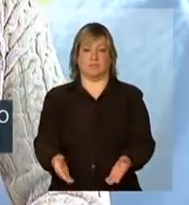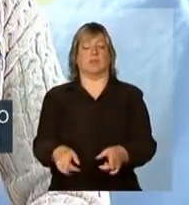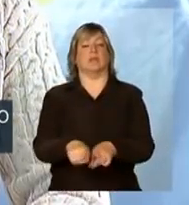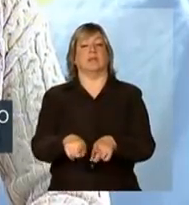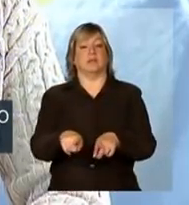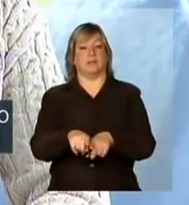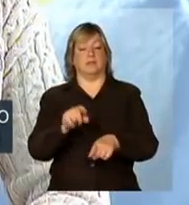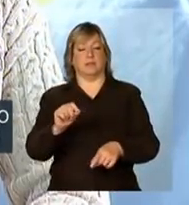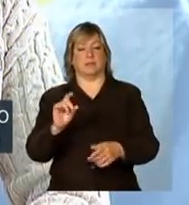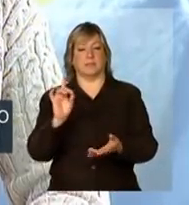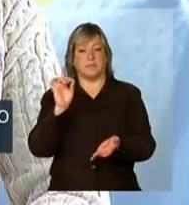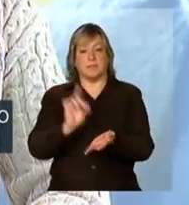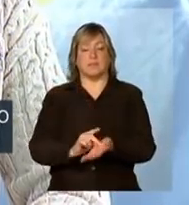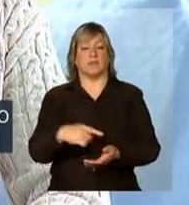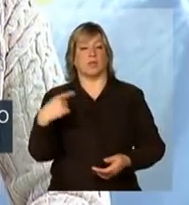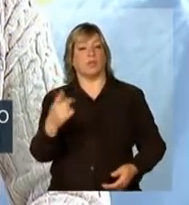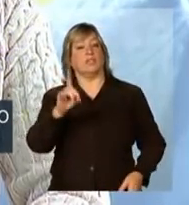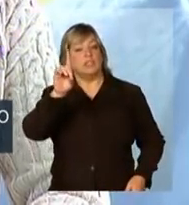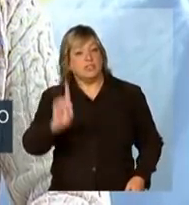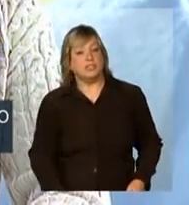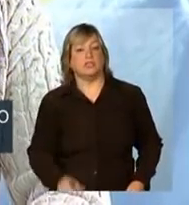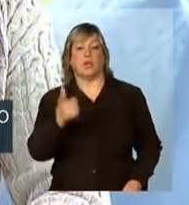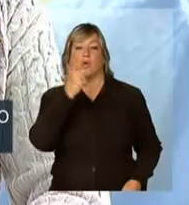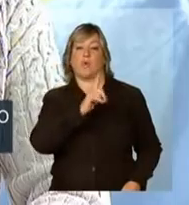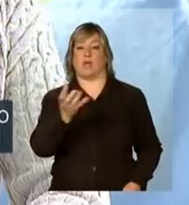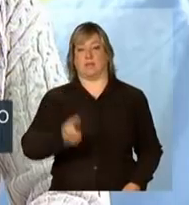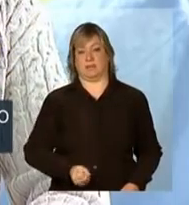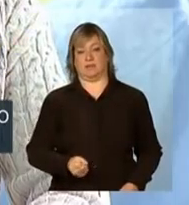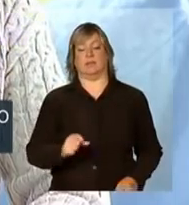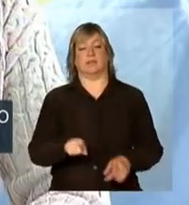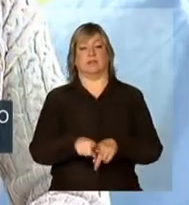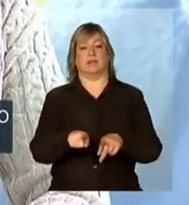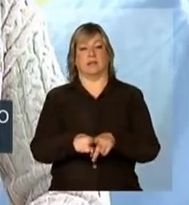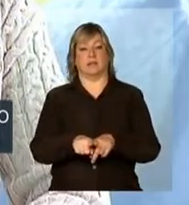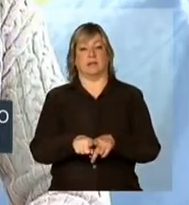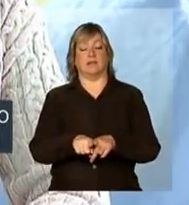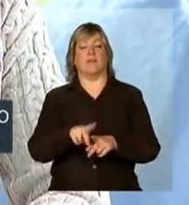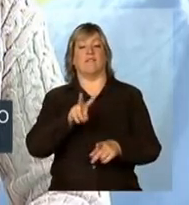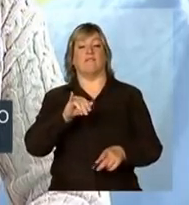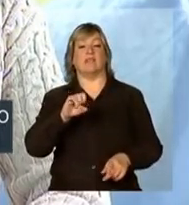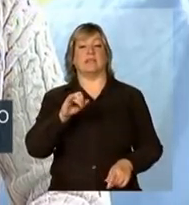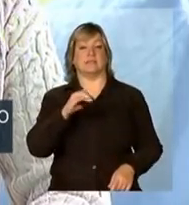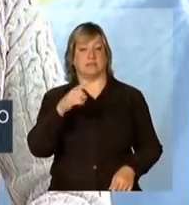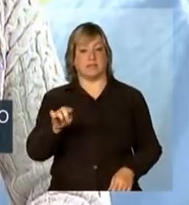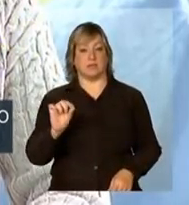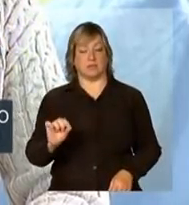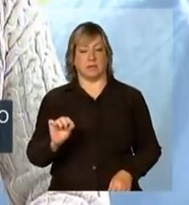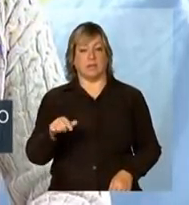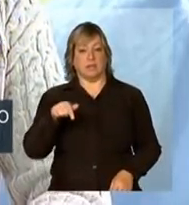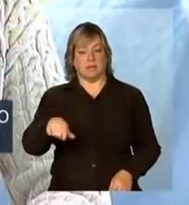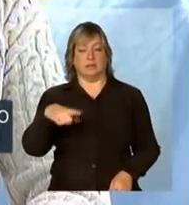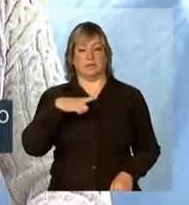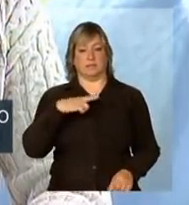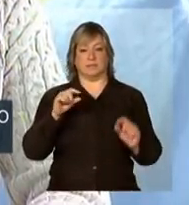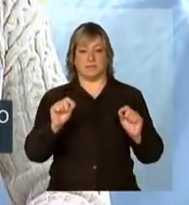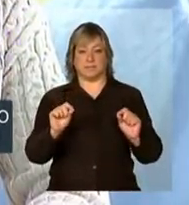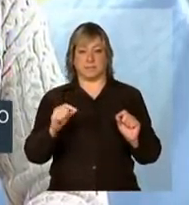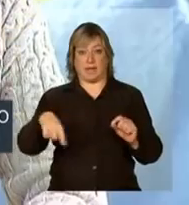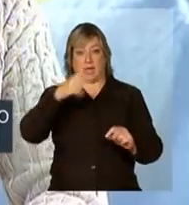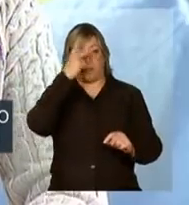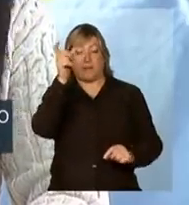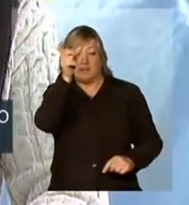carente da efetivação dos seus direitos e ela é carente de visão. Ela é carente de que